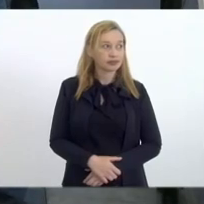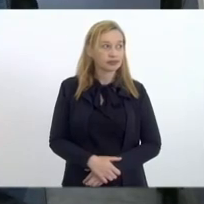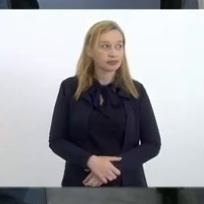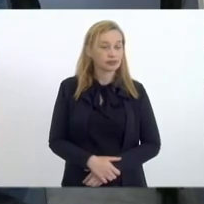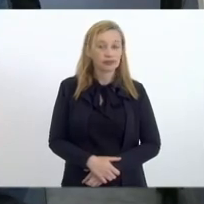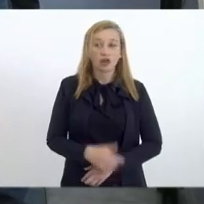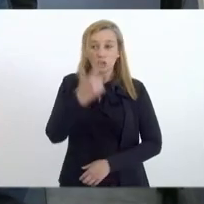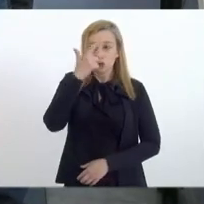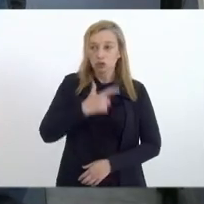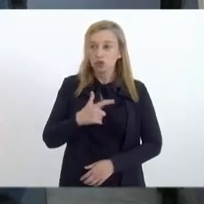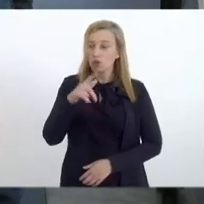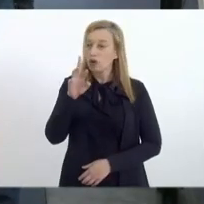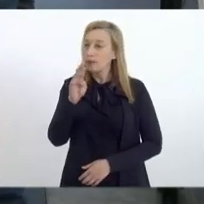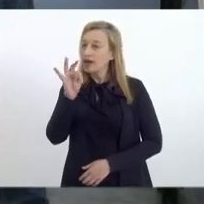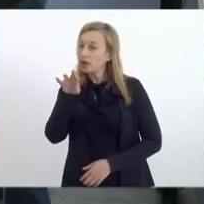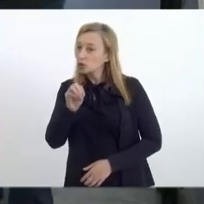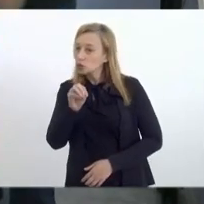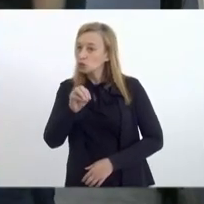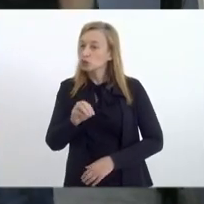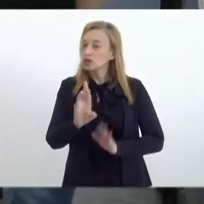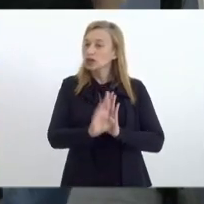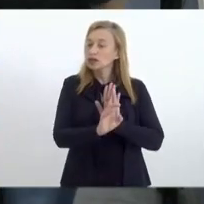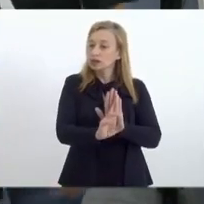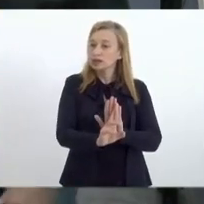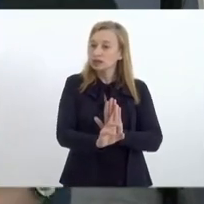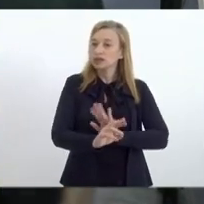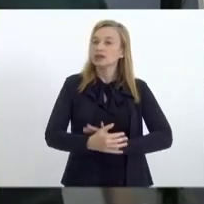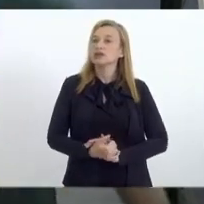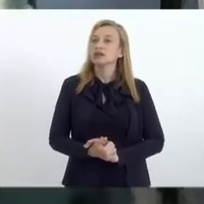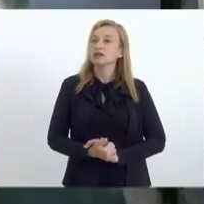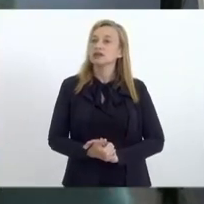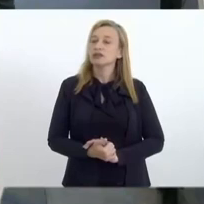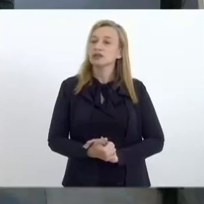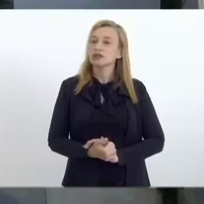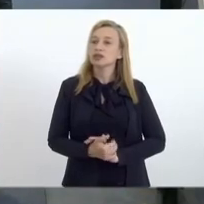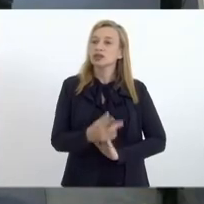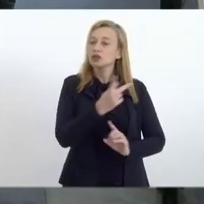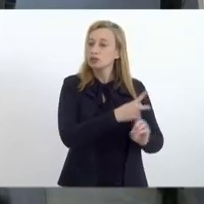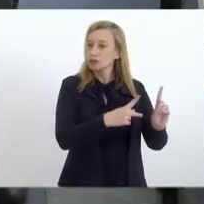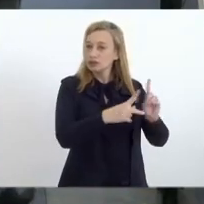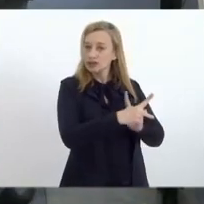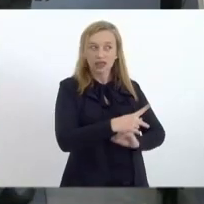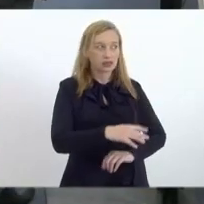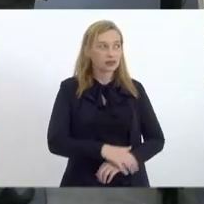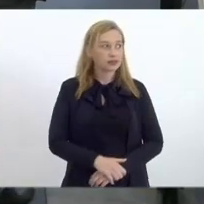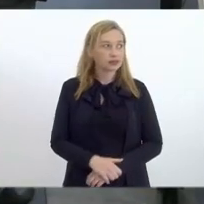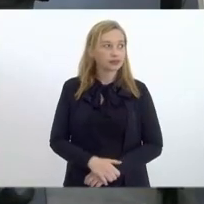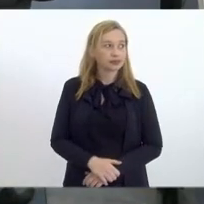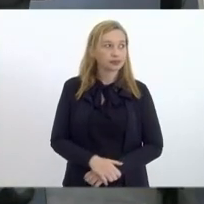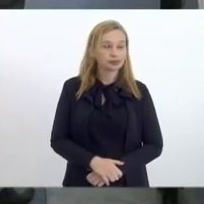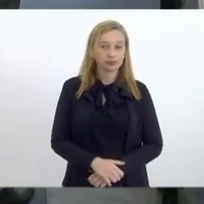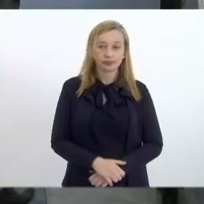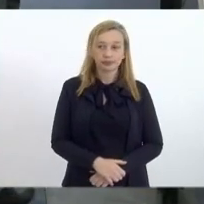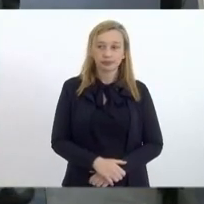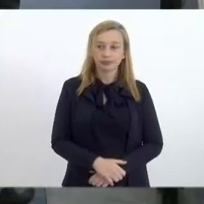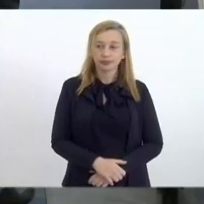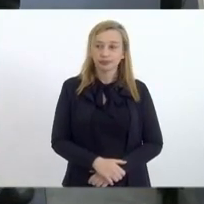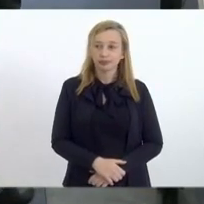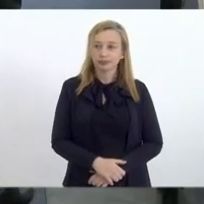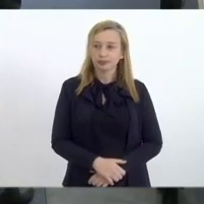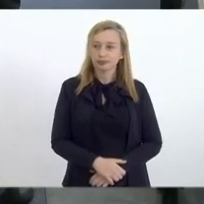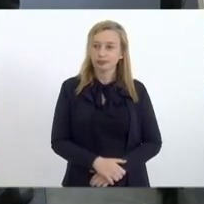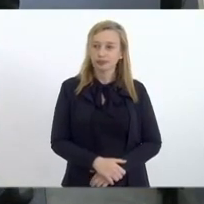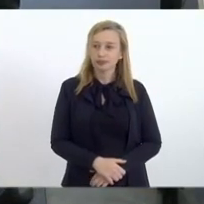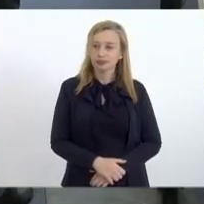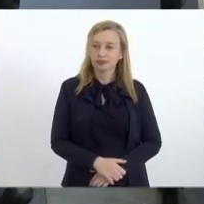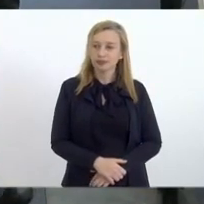Eu sou o Roberto Otsuka, eu represento os assistentes previdenciários do Rio Previdência. E, antes de